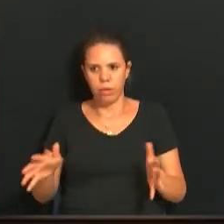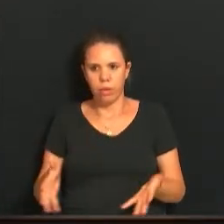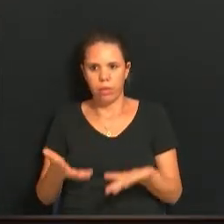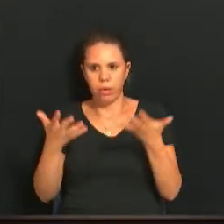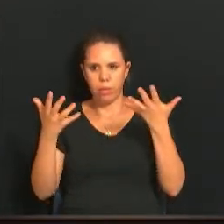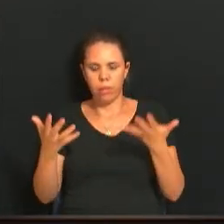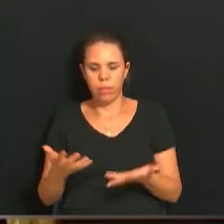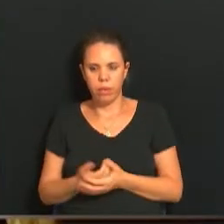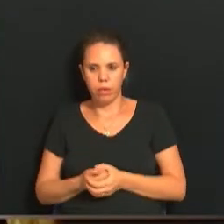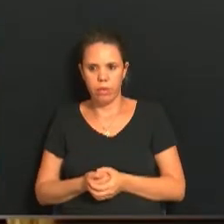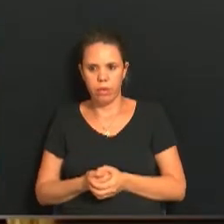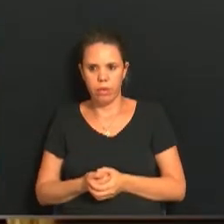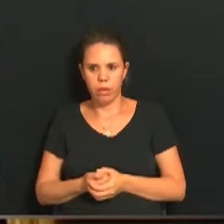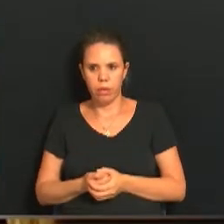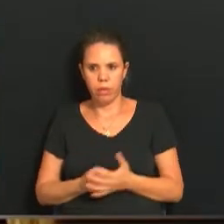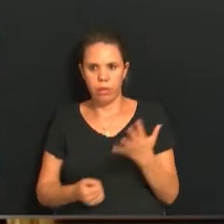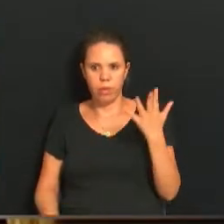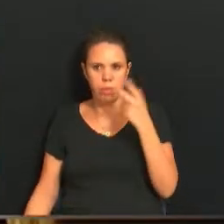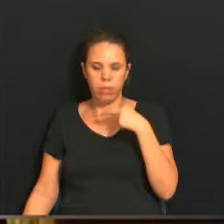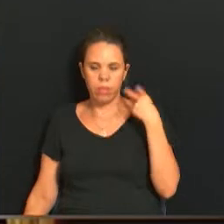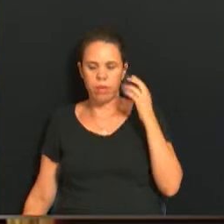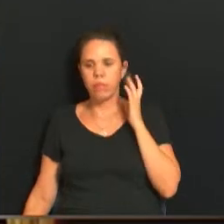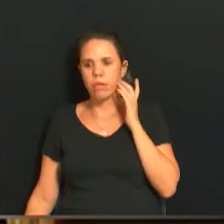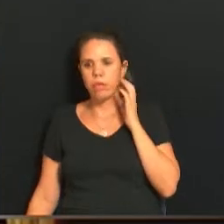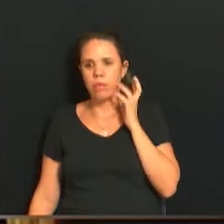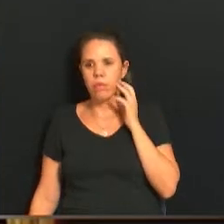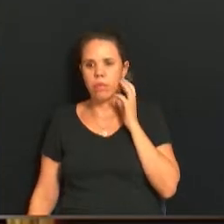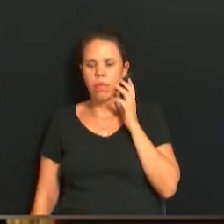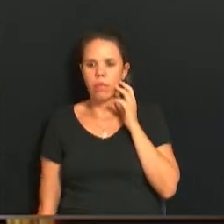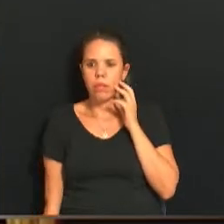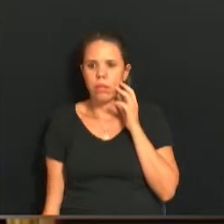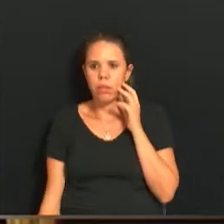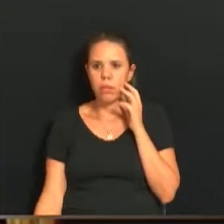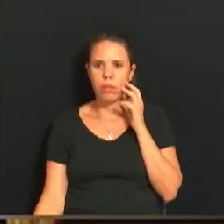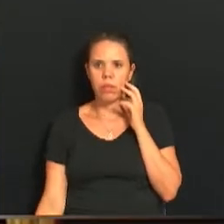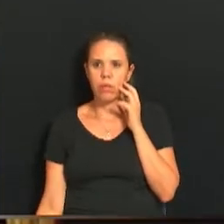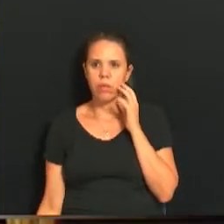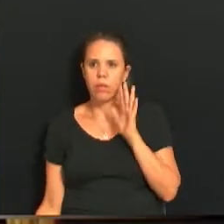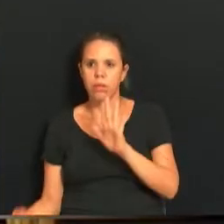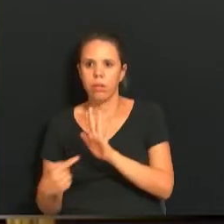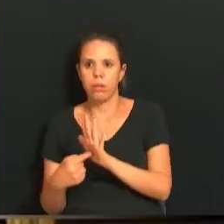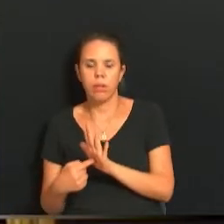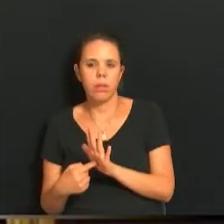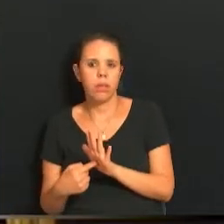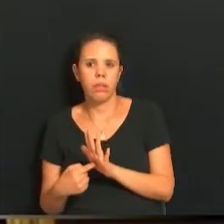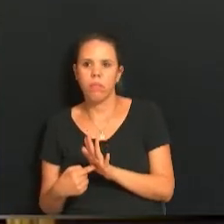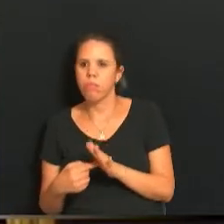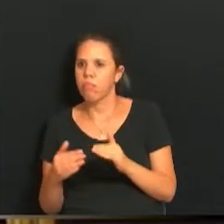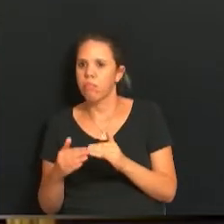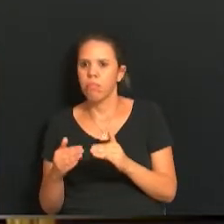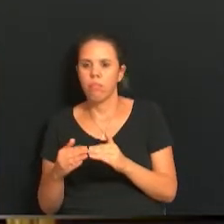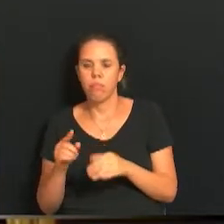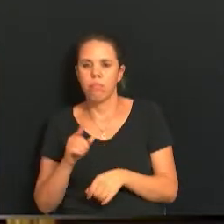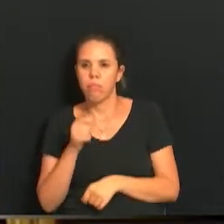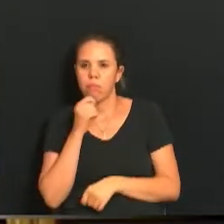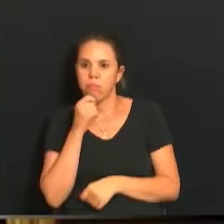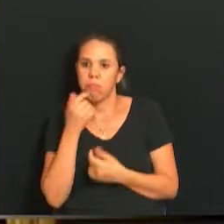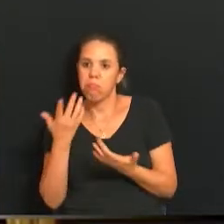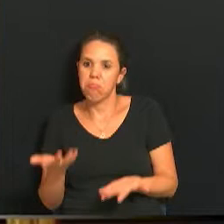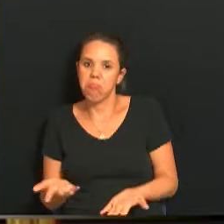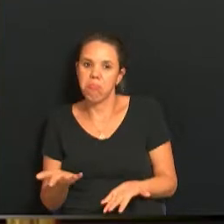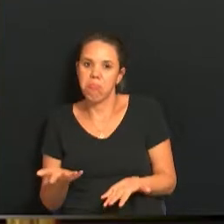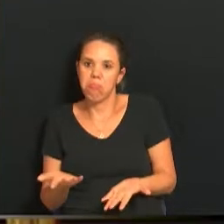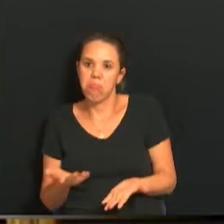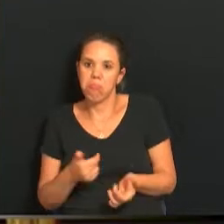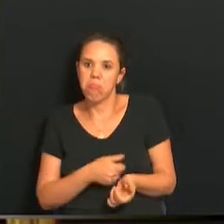uma coisa bonita. O vereador Igor Diego ainda não se mostrou totalmente a favor da iniciativa. Eu acompanhei, tá?